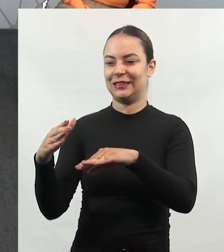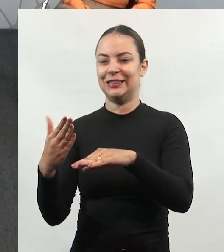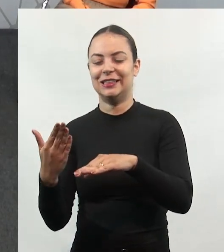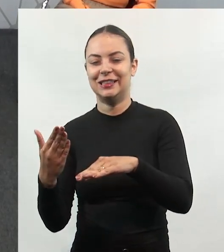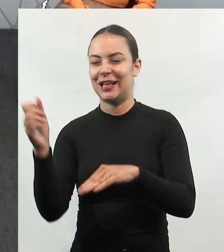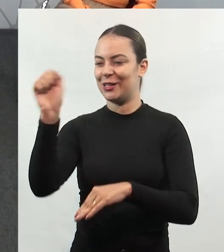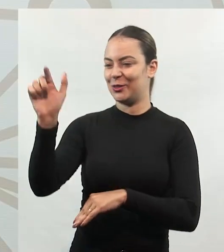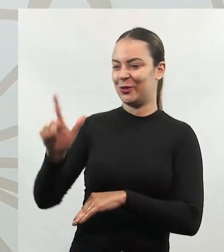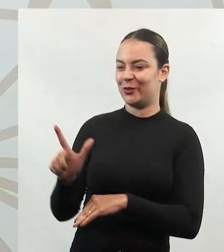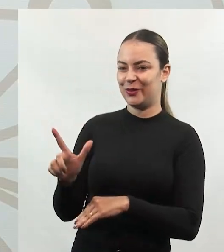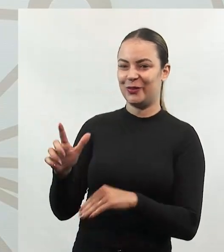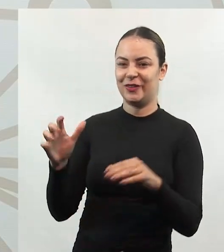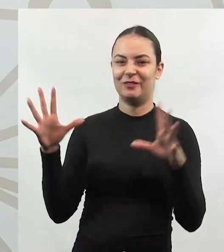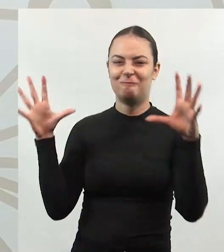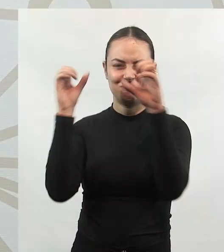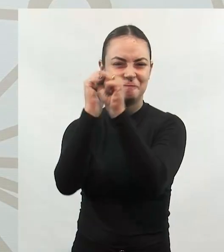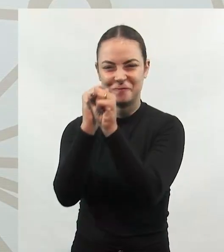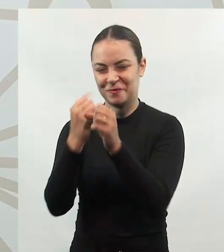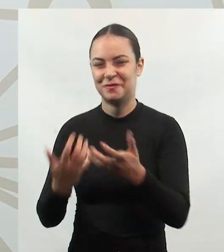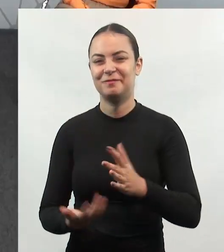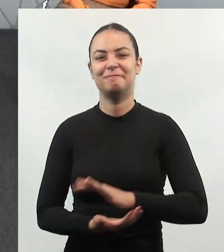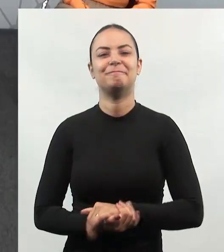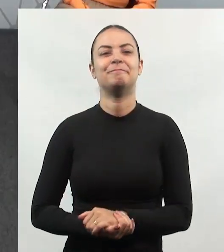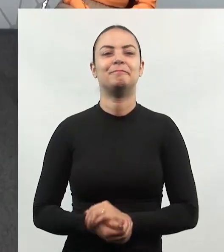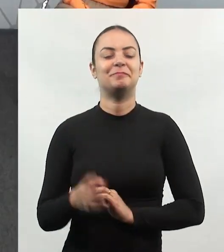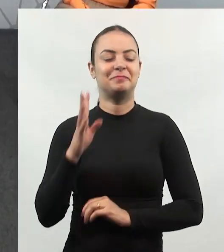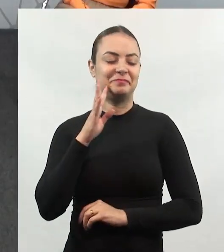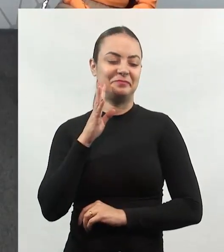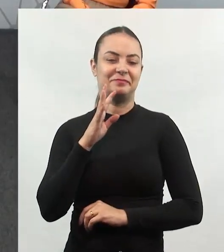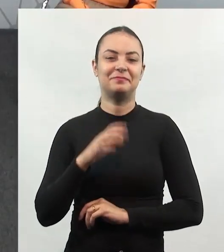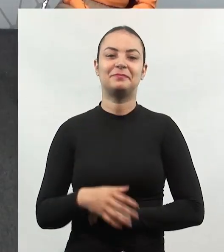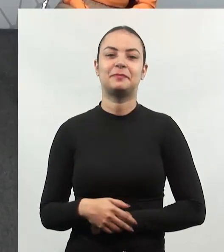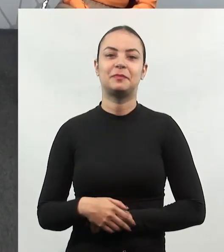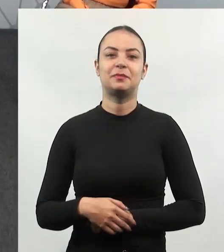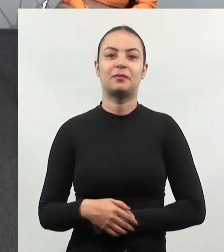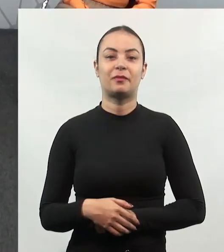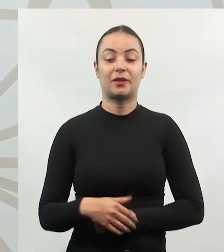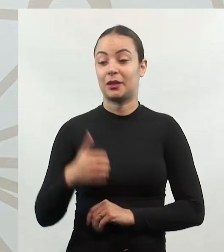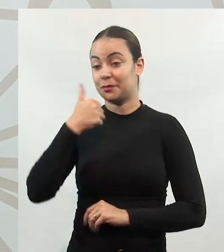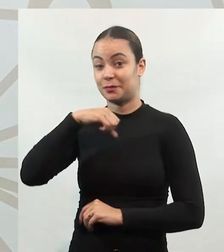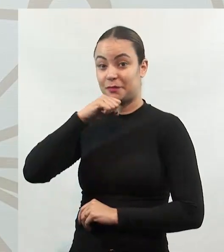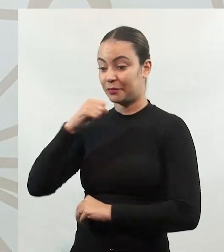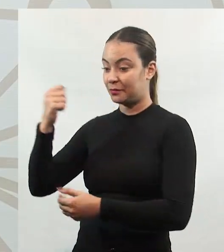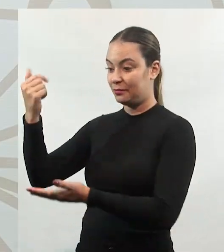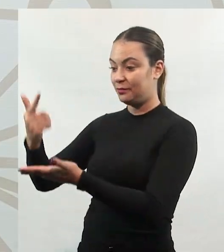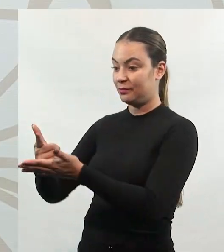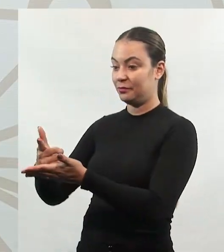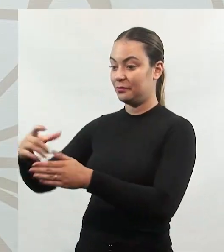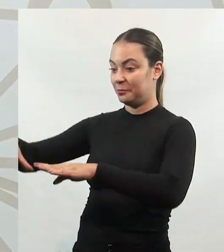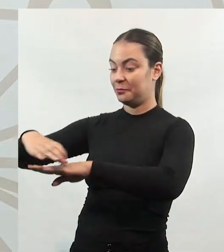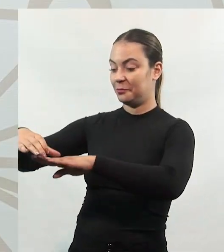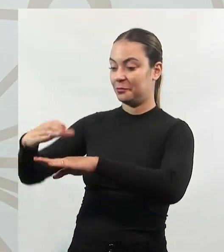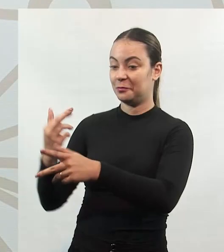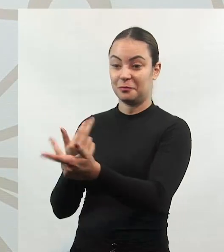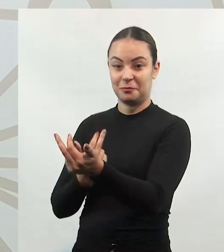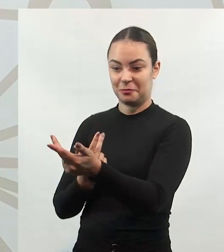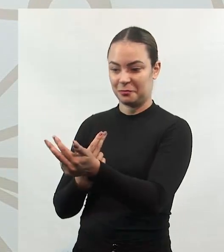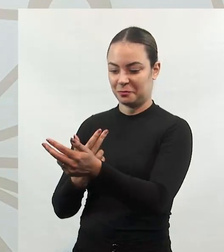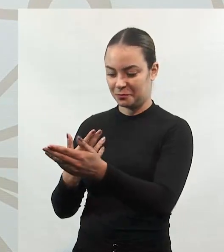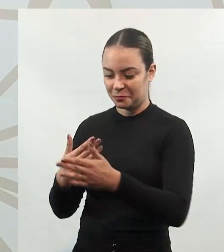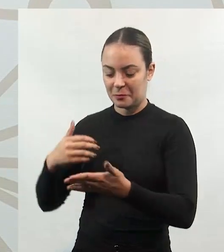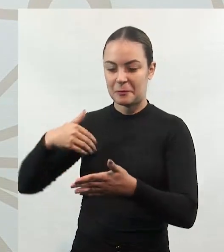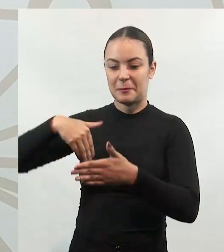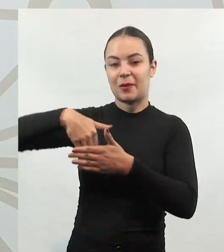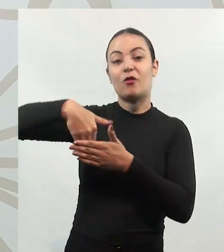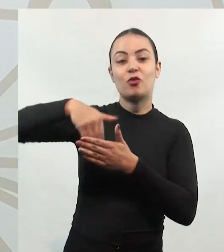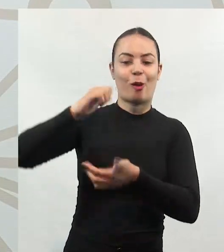recorda, mas fui jogar futsal com esse Tiger novo que a minha mãe comprou pra mim e acabei torcendo o tornozelo e nunca mais joguei.